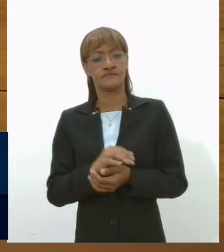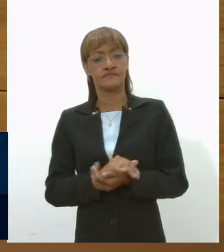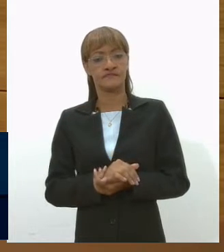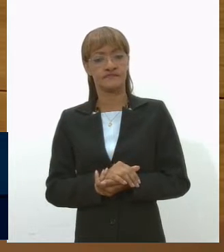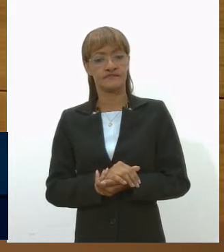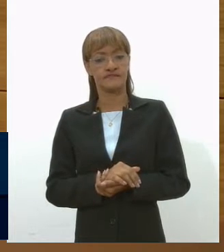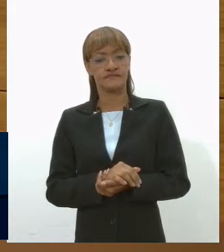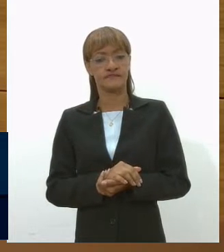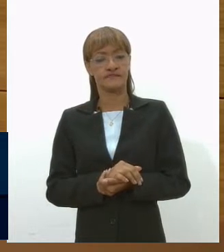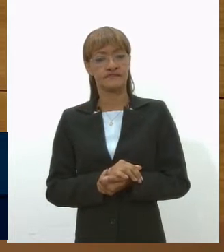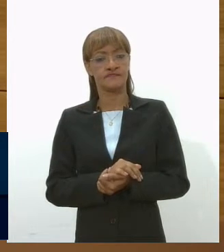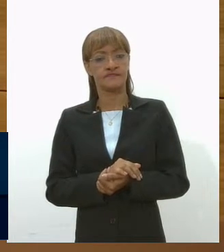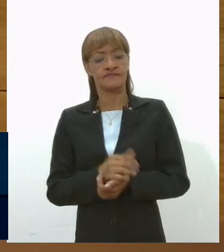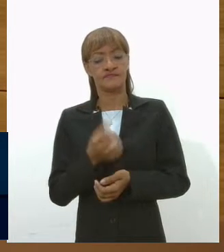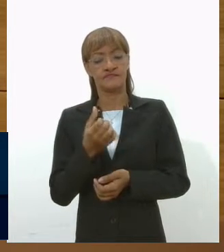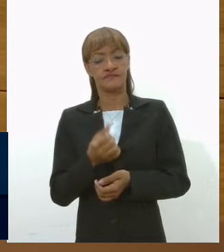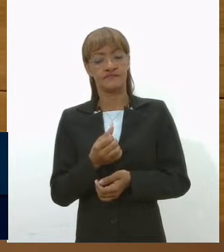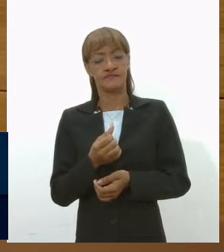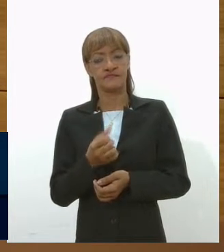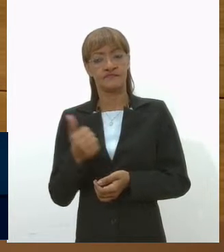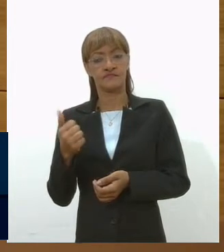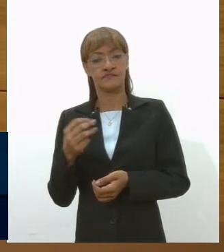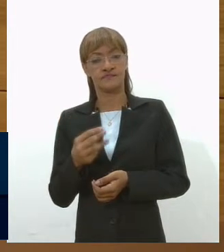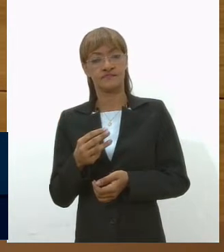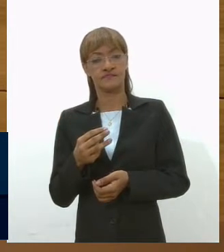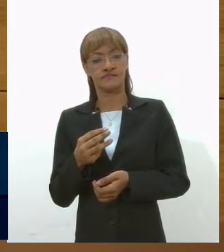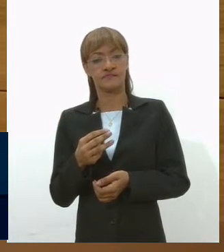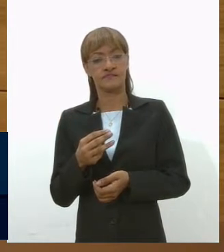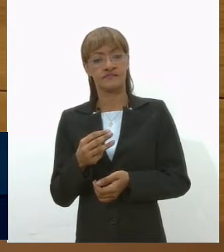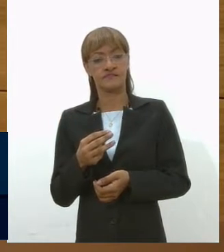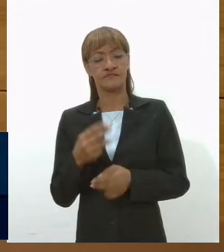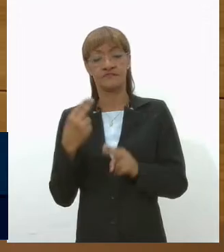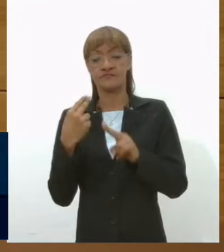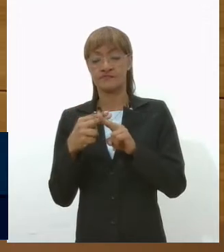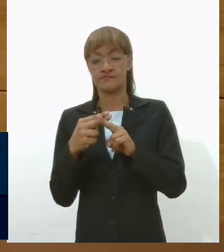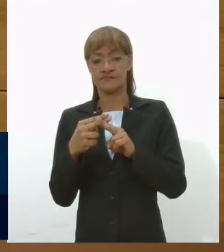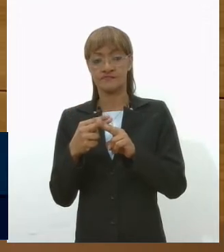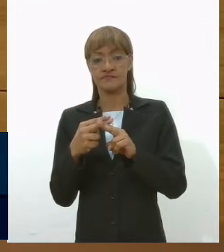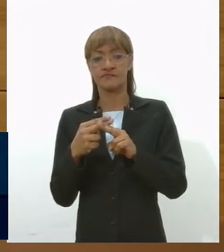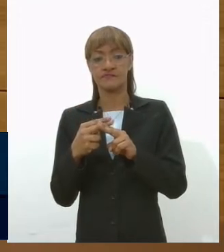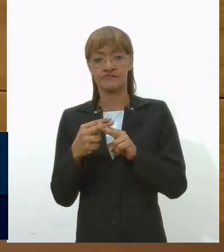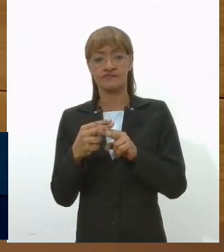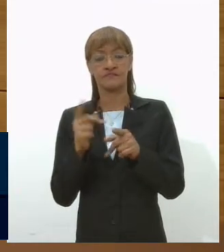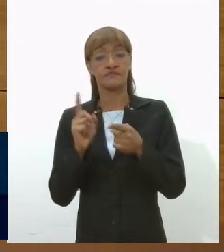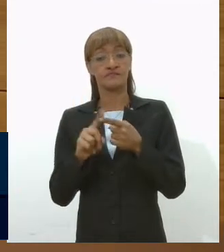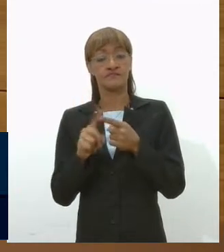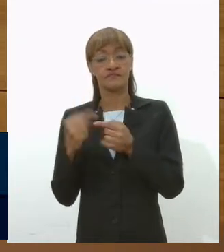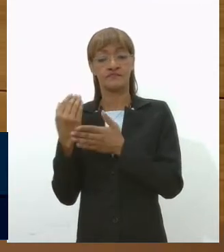Ofício de número 613, da Caixa Econômica Federal, crédito e recursos financeiros.